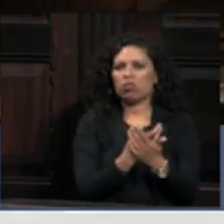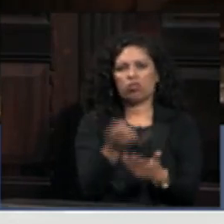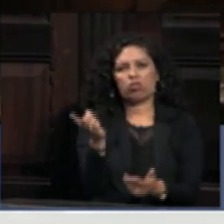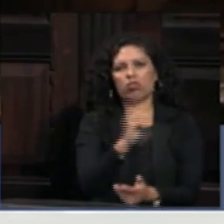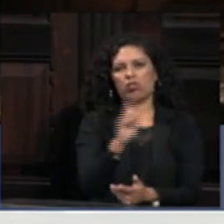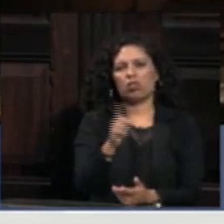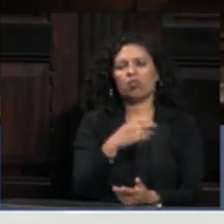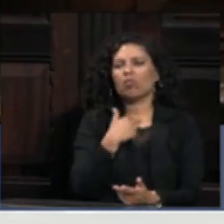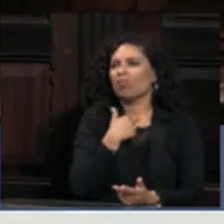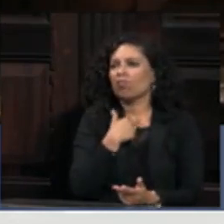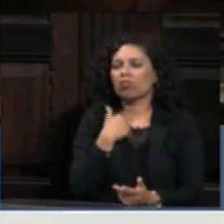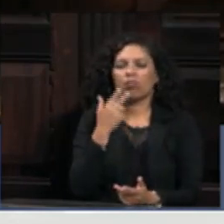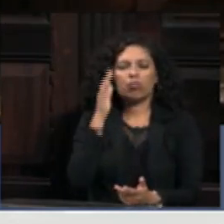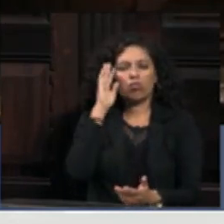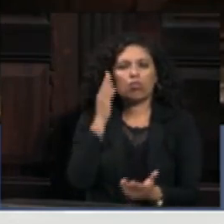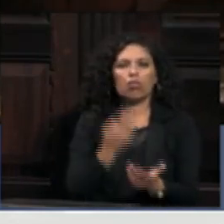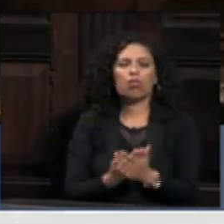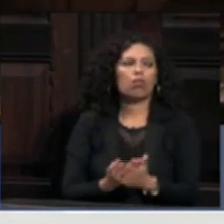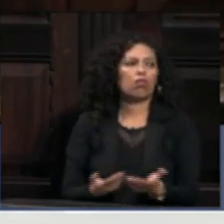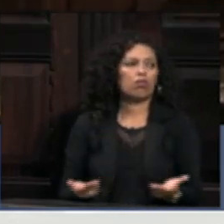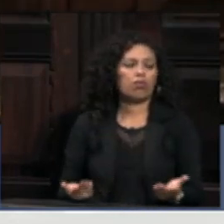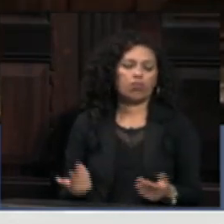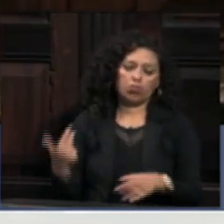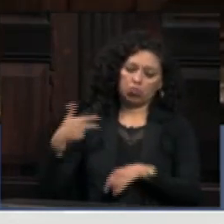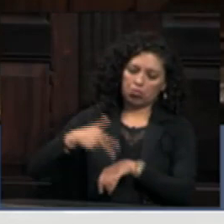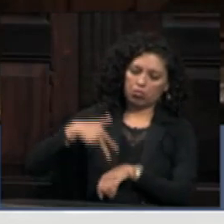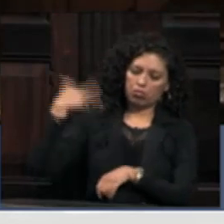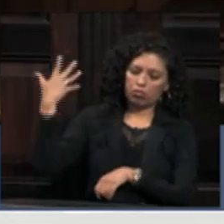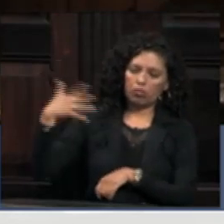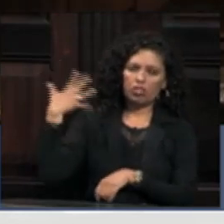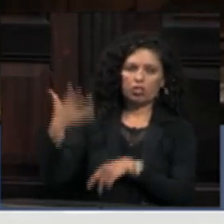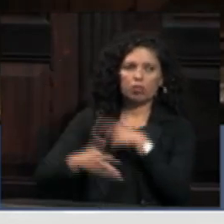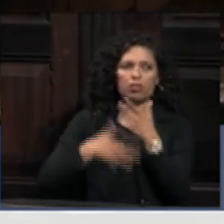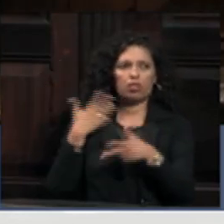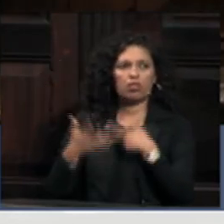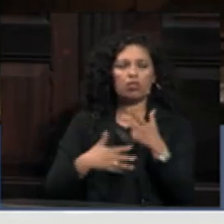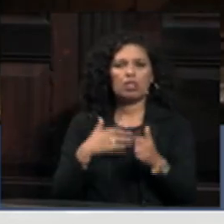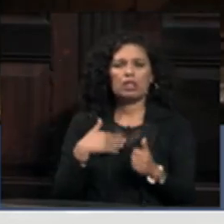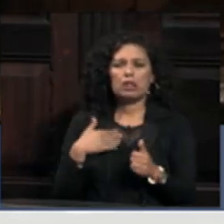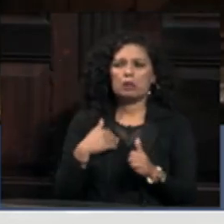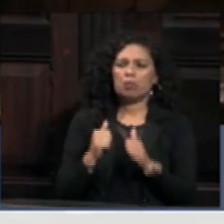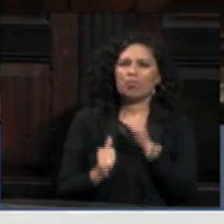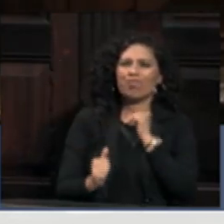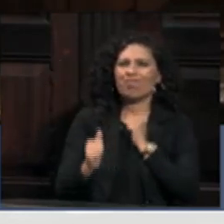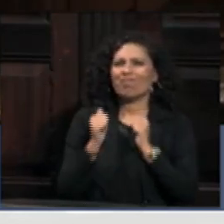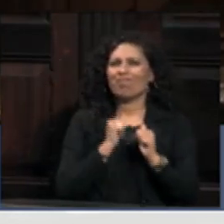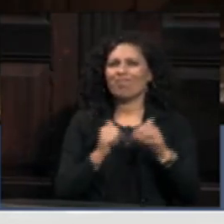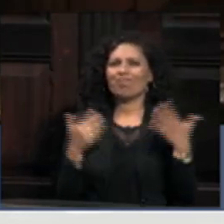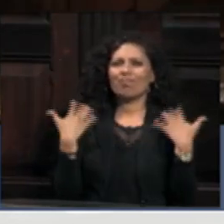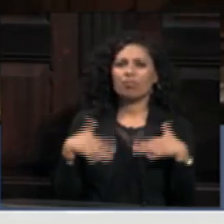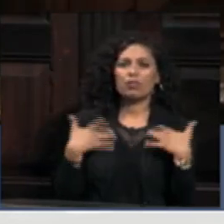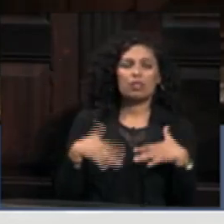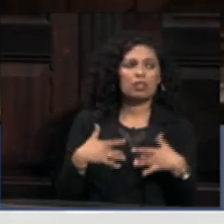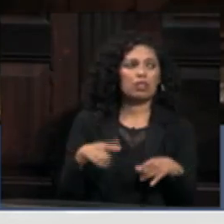acreditar. Então eu venho a esta tribuna para manifestar a minha apreensão e defender a